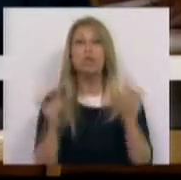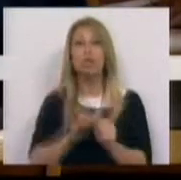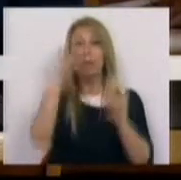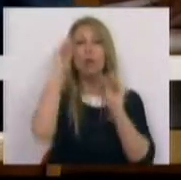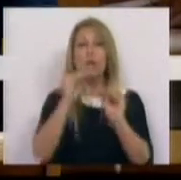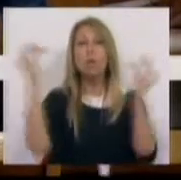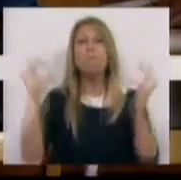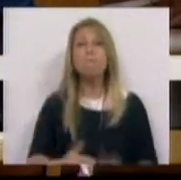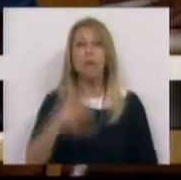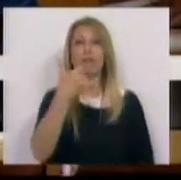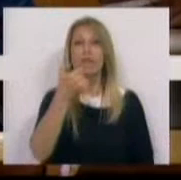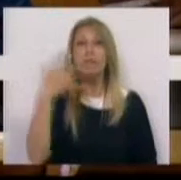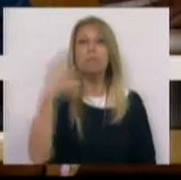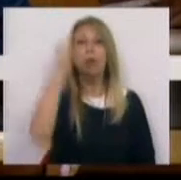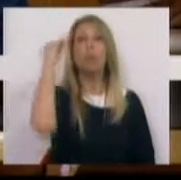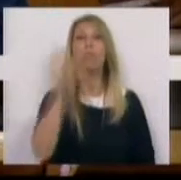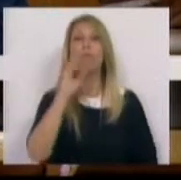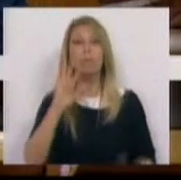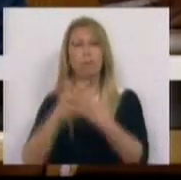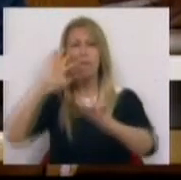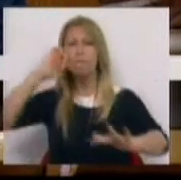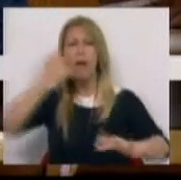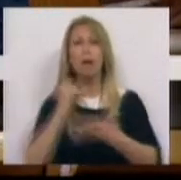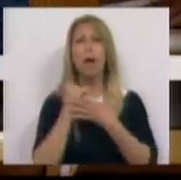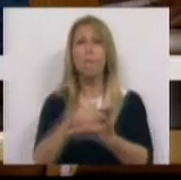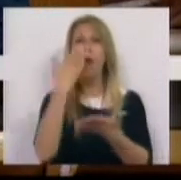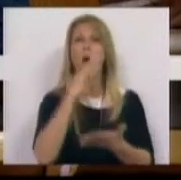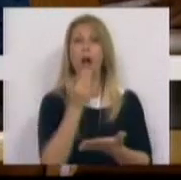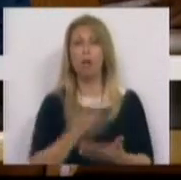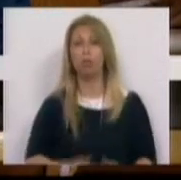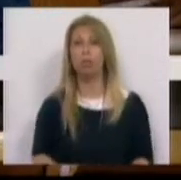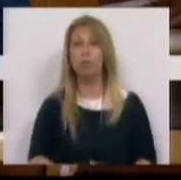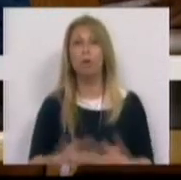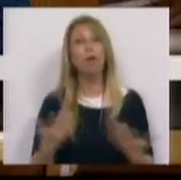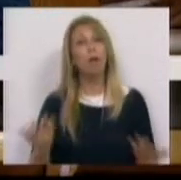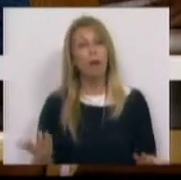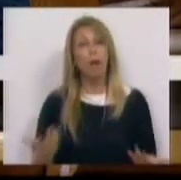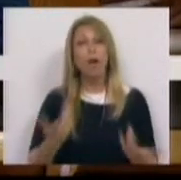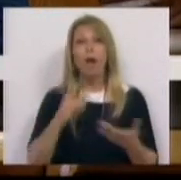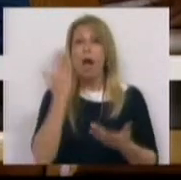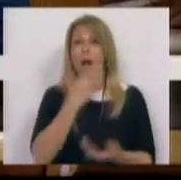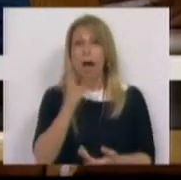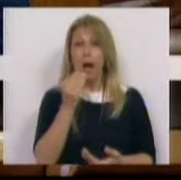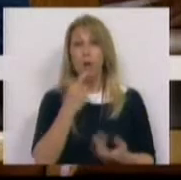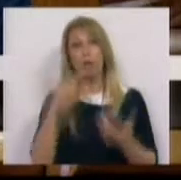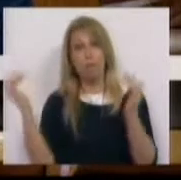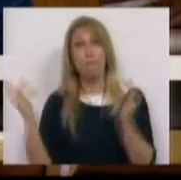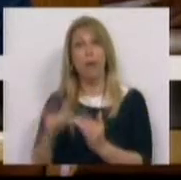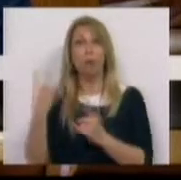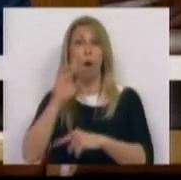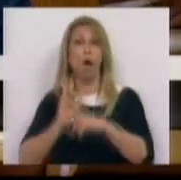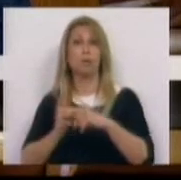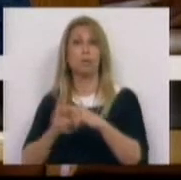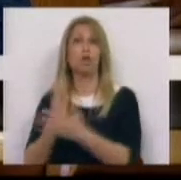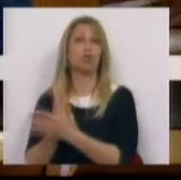consequências devastadoras no apoio aos alunos. Há menos alunos a ter sucesso escolar, logo a partir